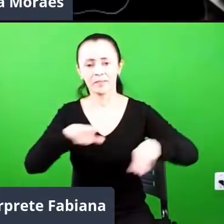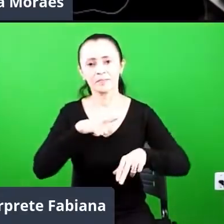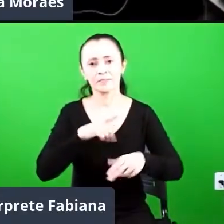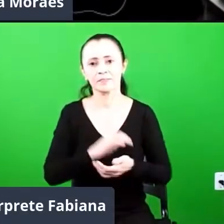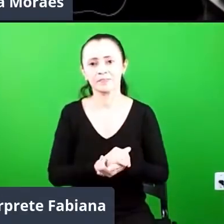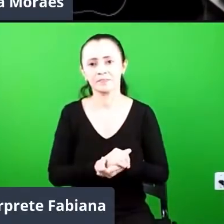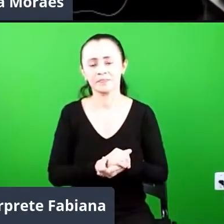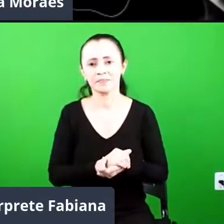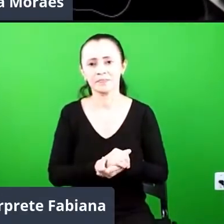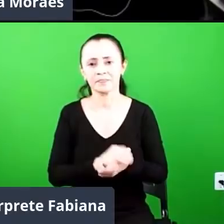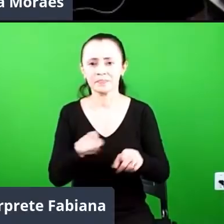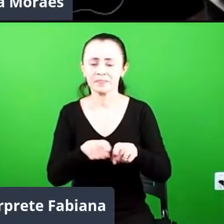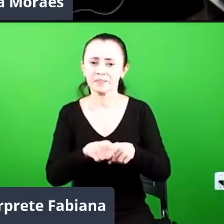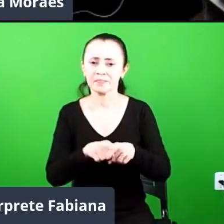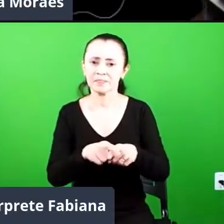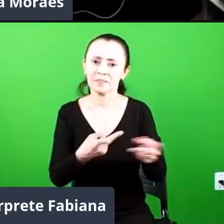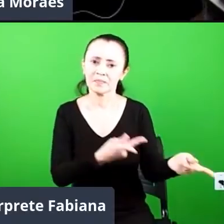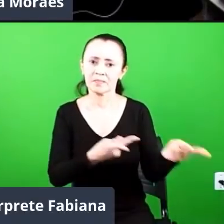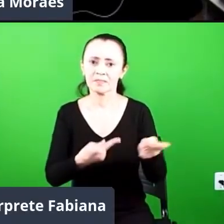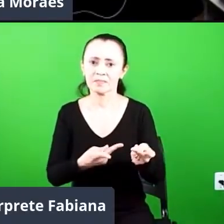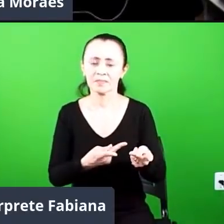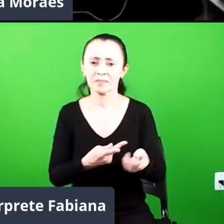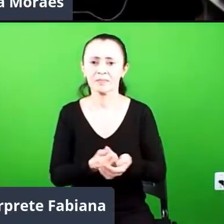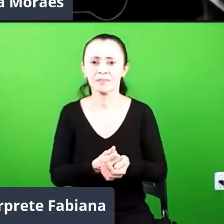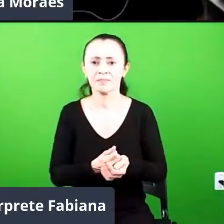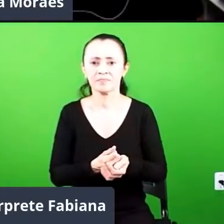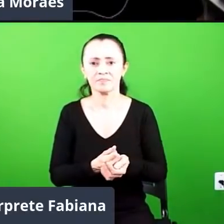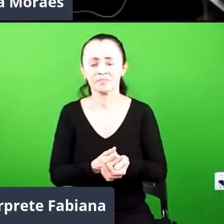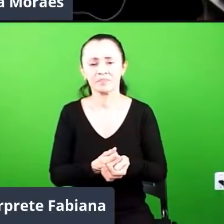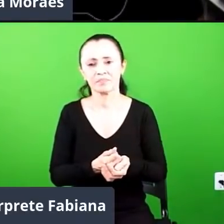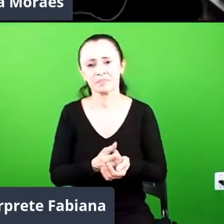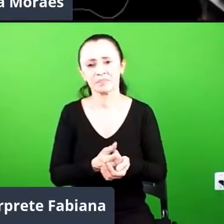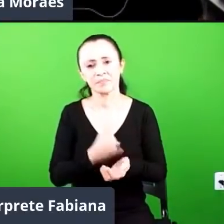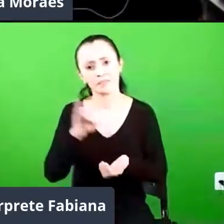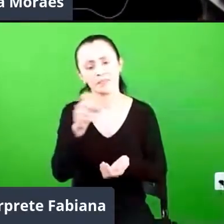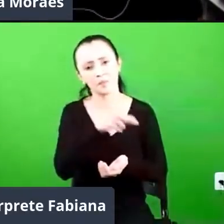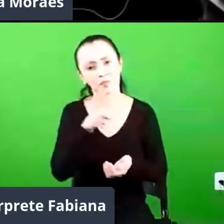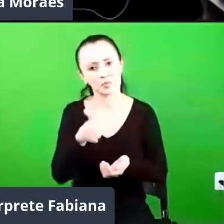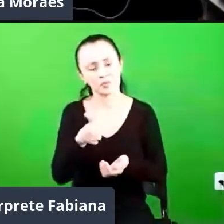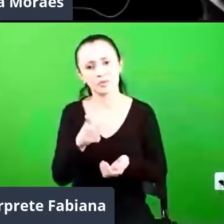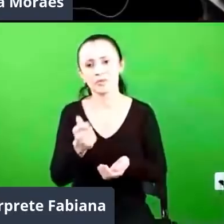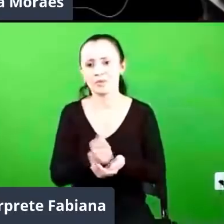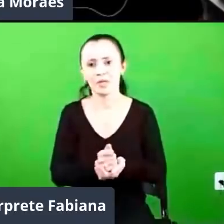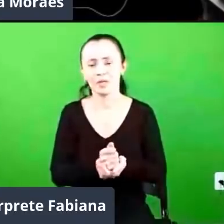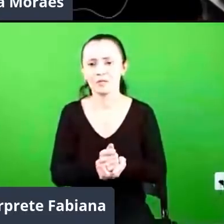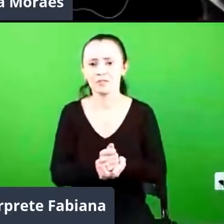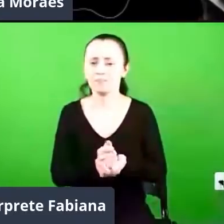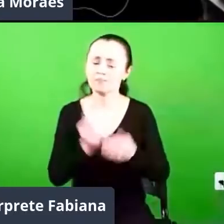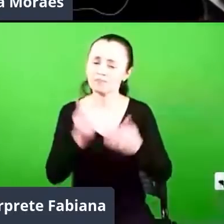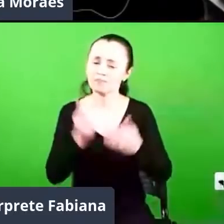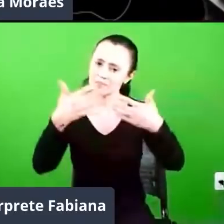convidar, se as professoras tiverem alguma consideração final para falar, né, a professora Sheila, a professora Alana,